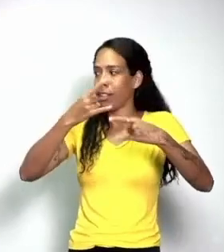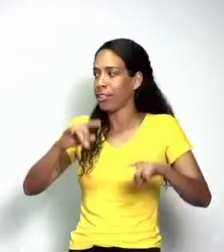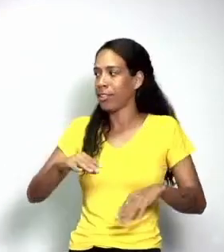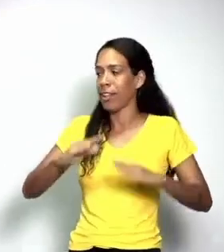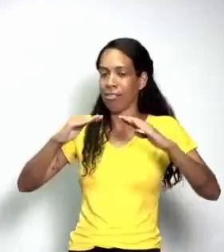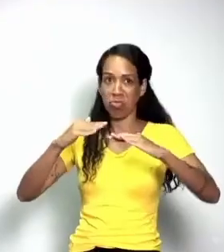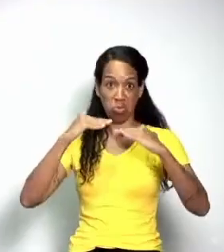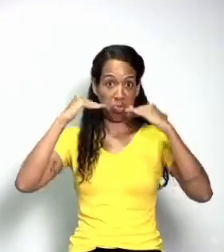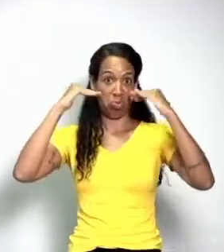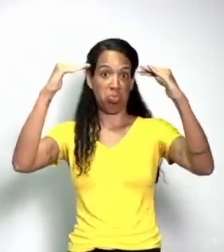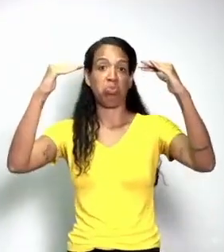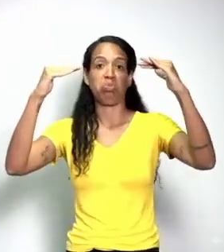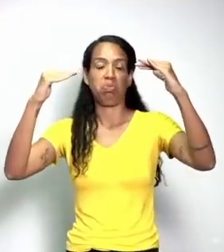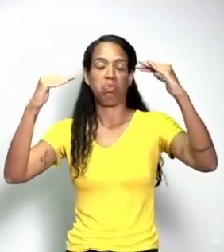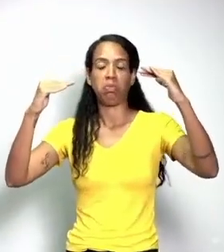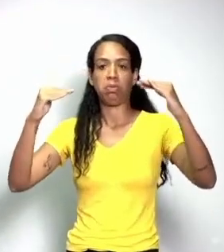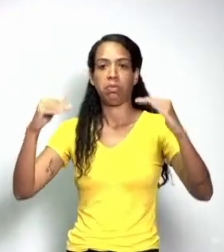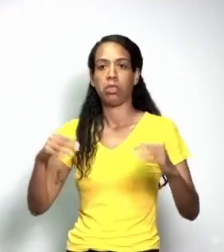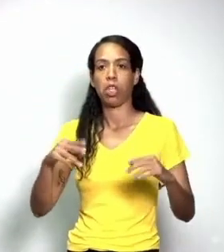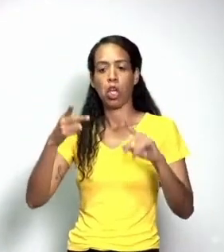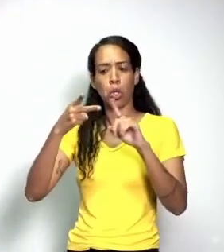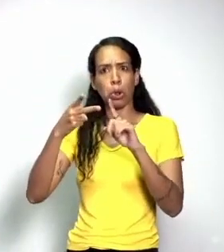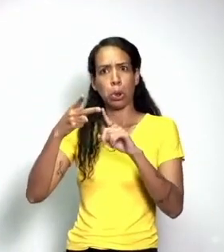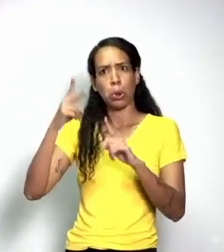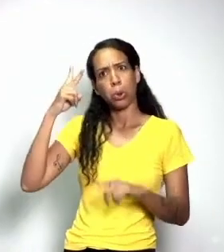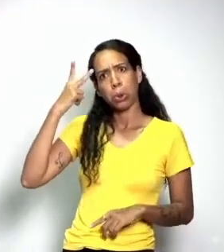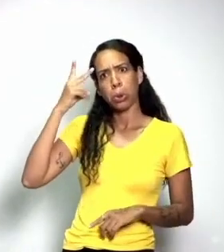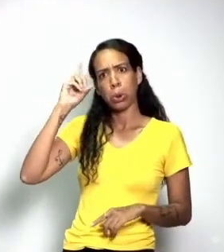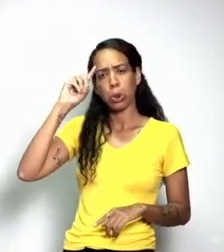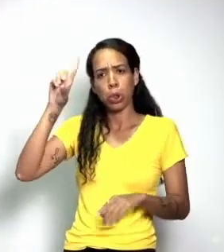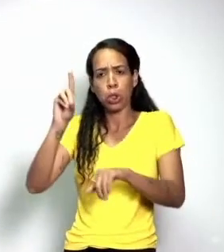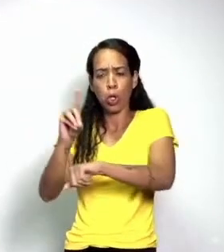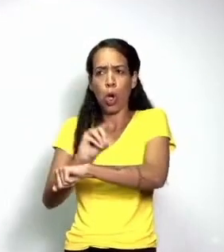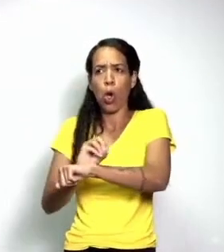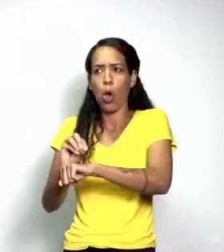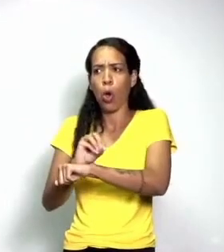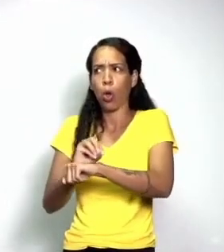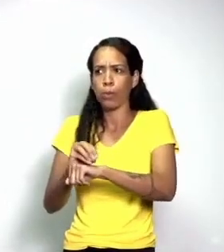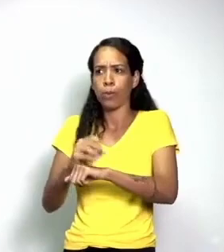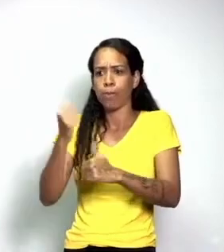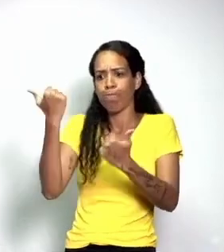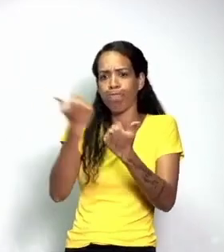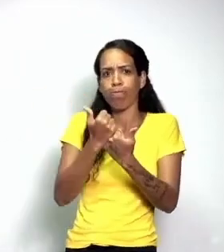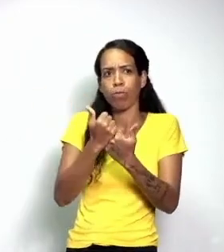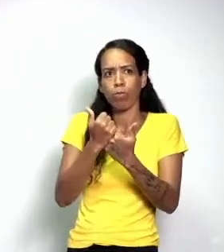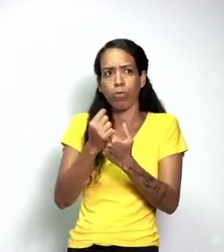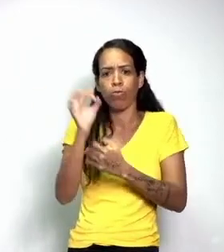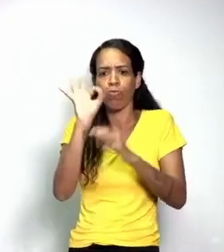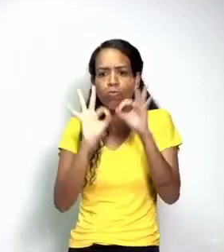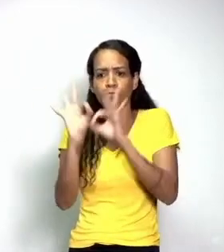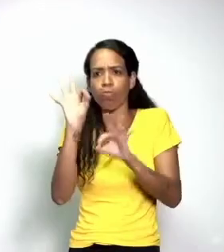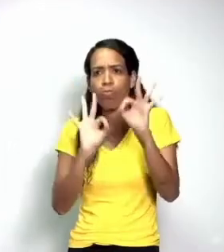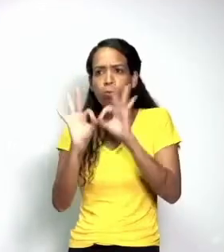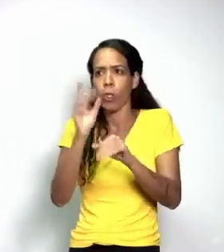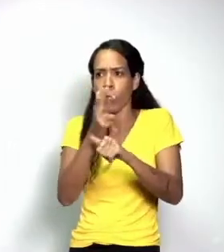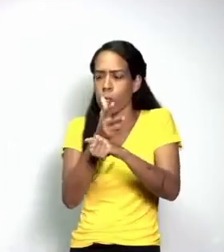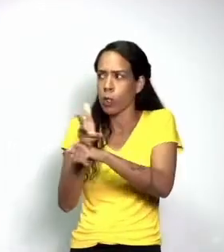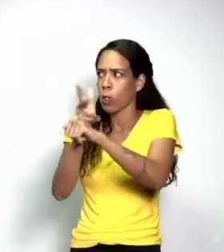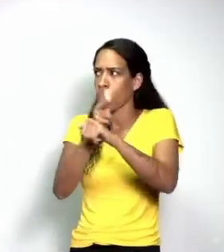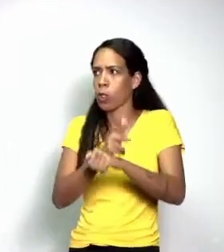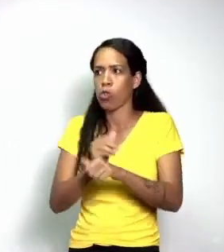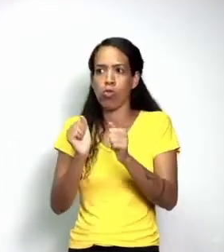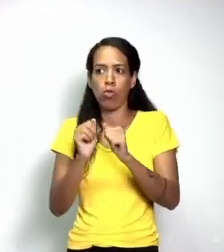outro. outro. Estamos Estamos no no segundo segundo dia dia da da oficina oficina de de assistência e assistência e operação operação de de câmera câmera com com